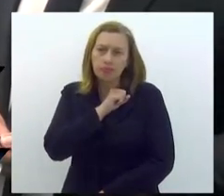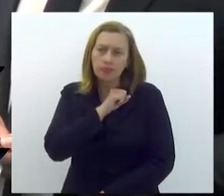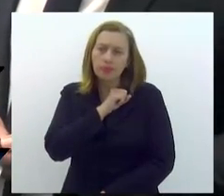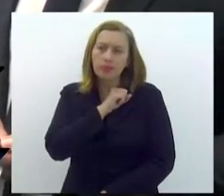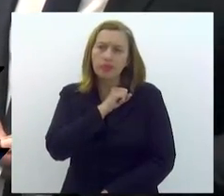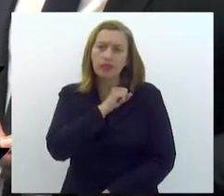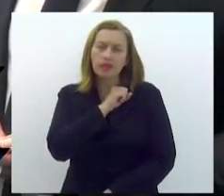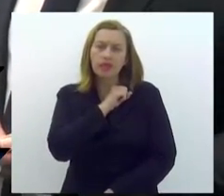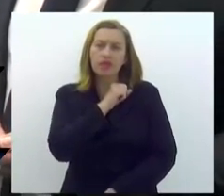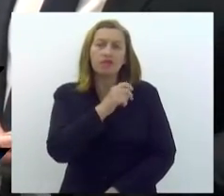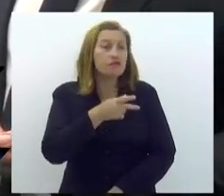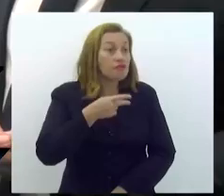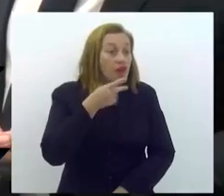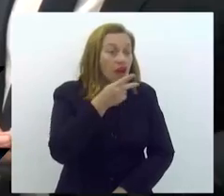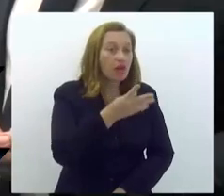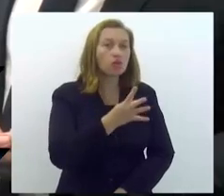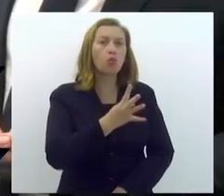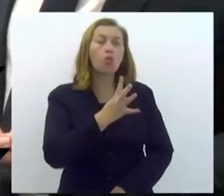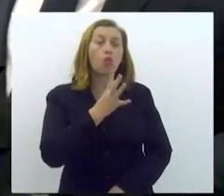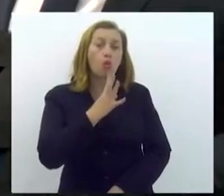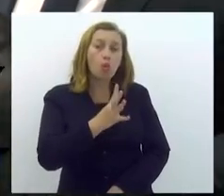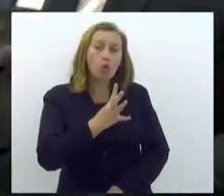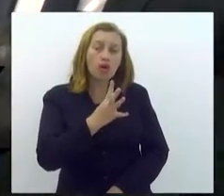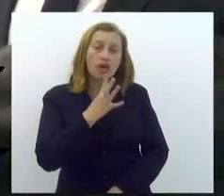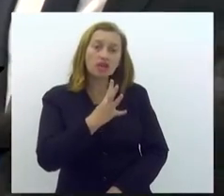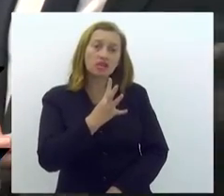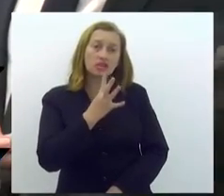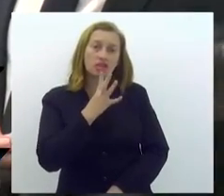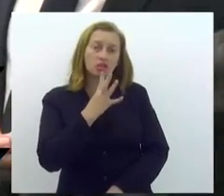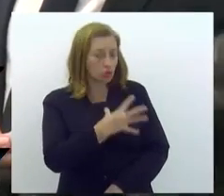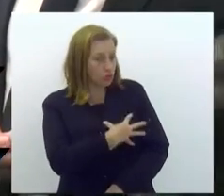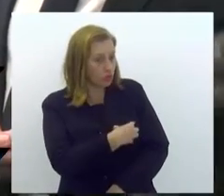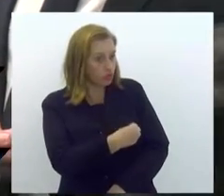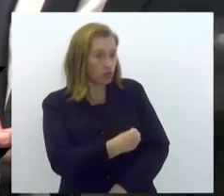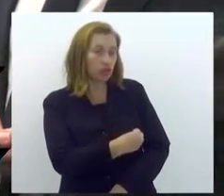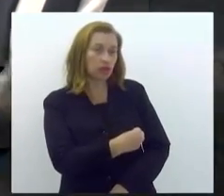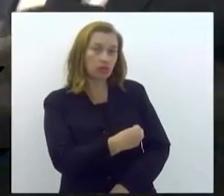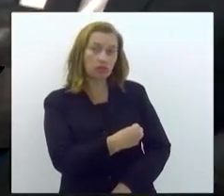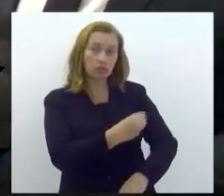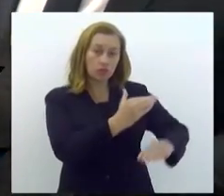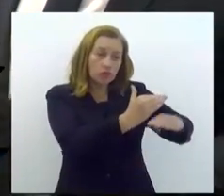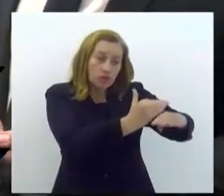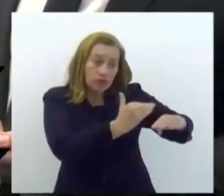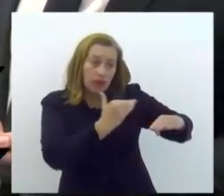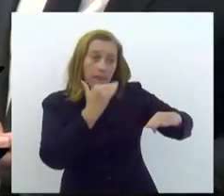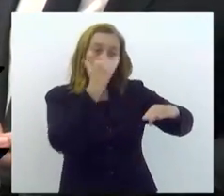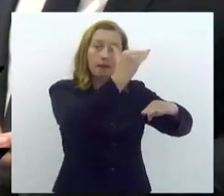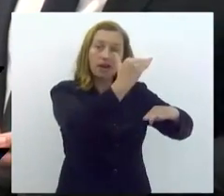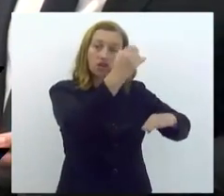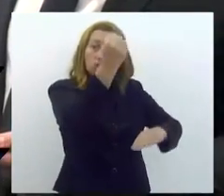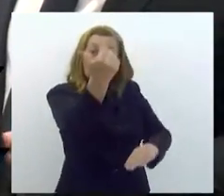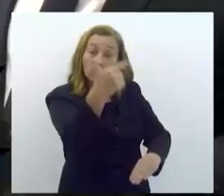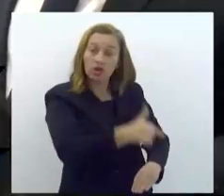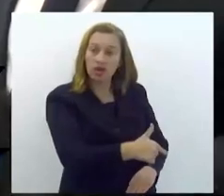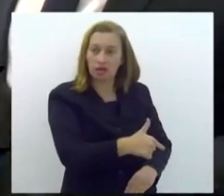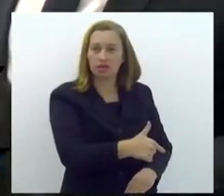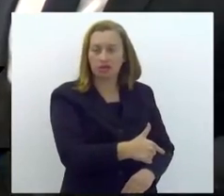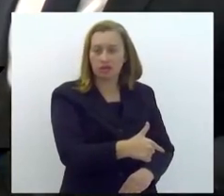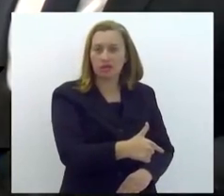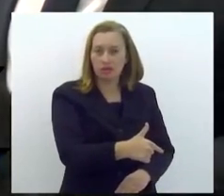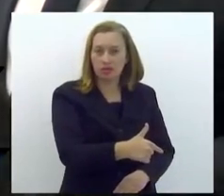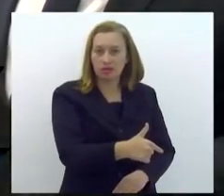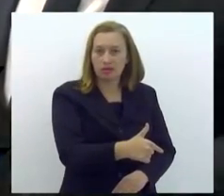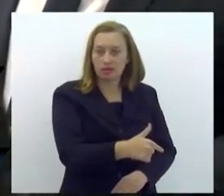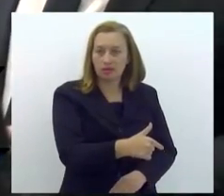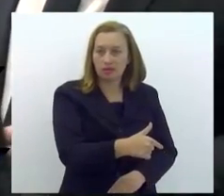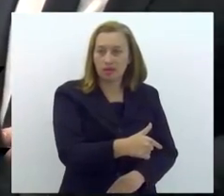outorgando reconhecendo no filho ser superior a ela claro então